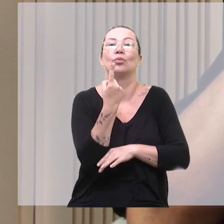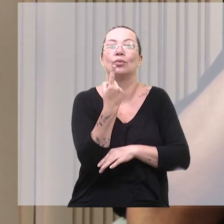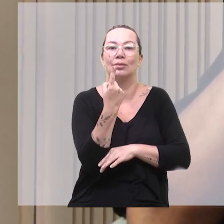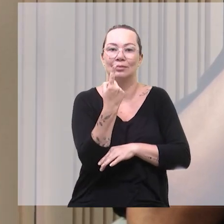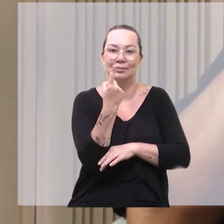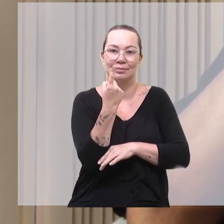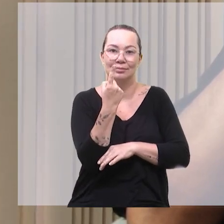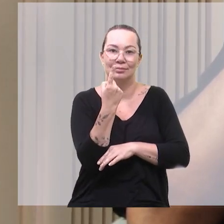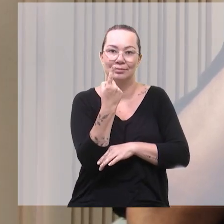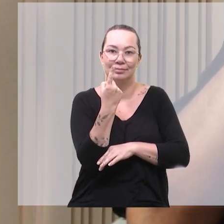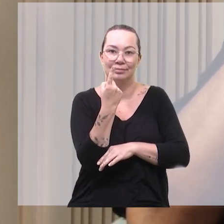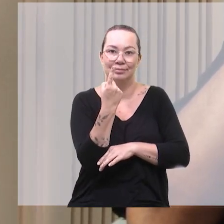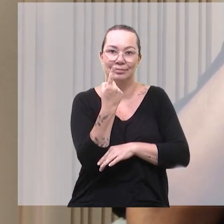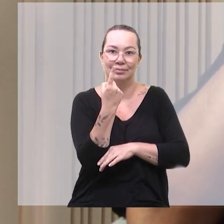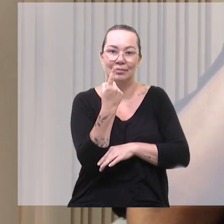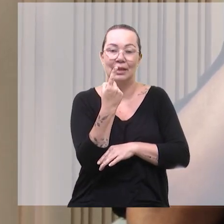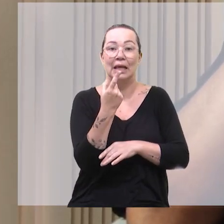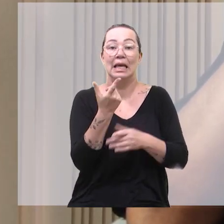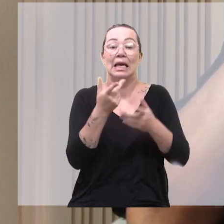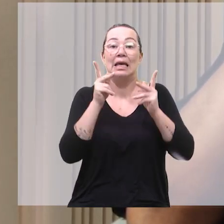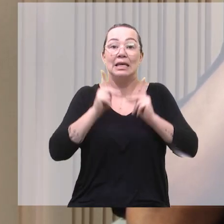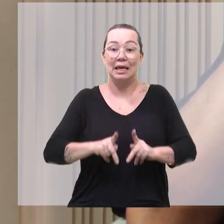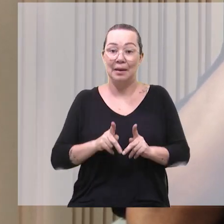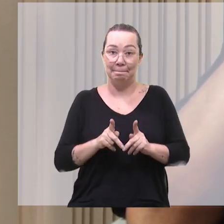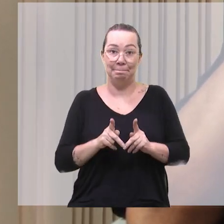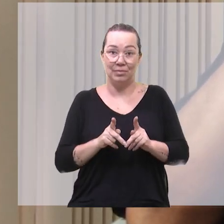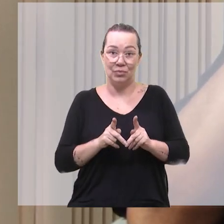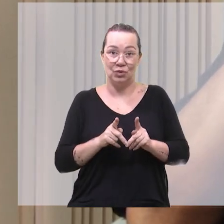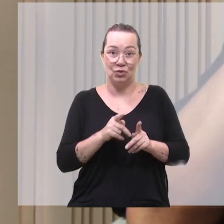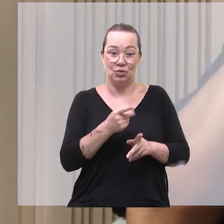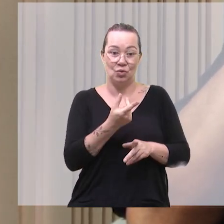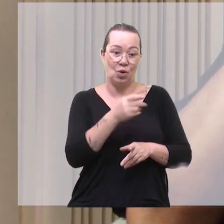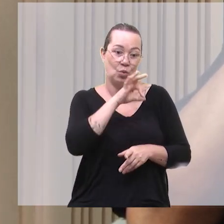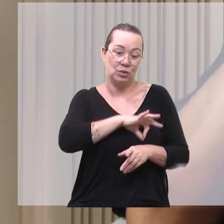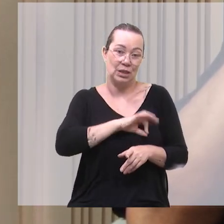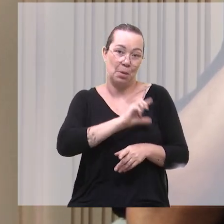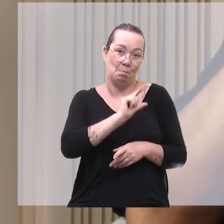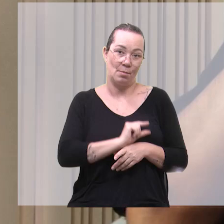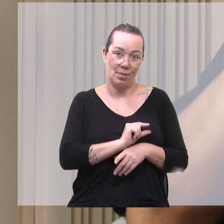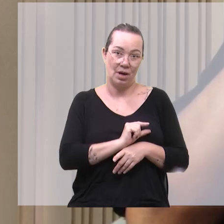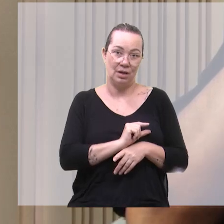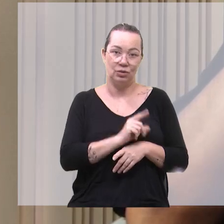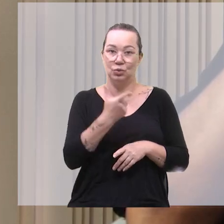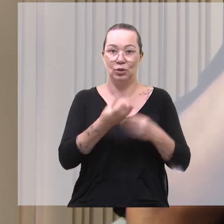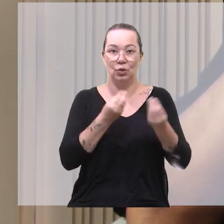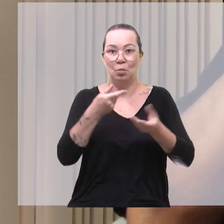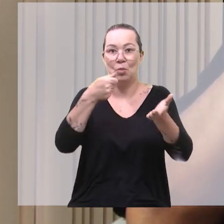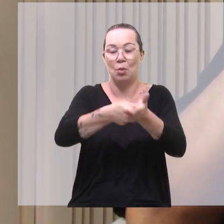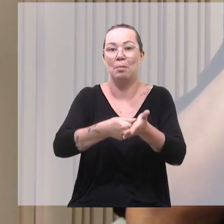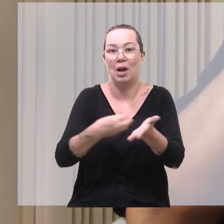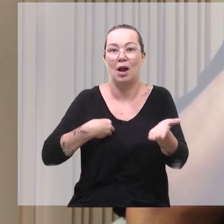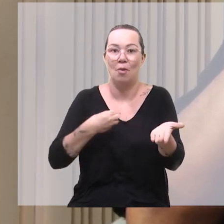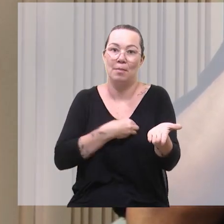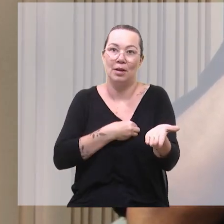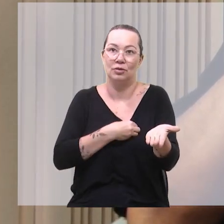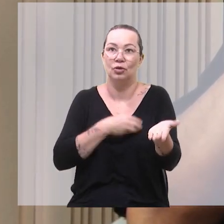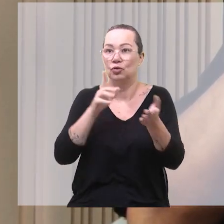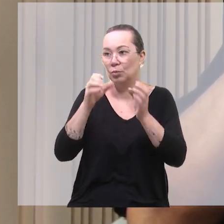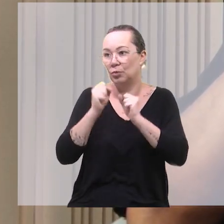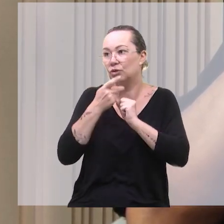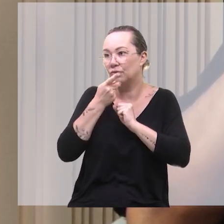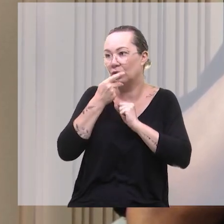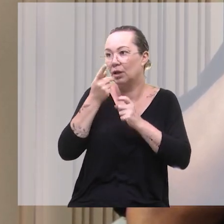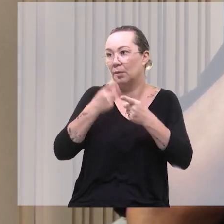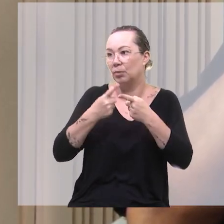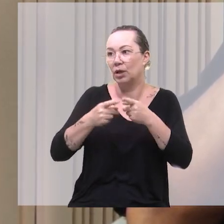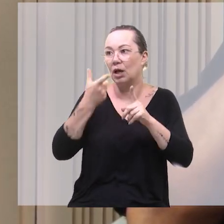só. E a baixa renda não tem condição de pagar o neurologista, que é o primeiro passo. A doutora pode me chamar a atenção aqui se eu estiver errado.